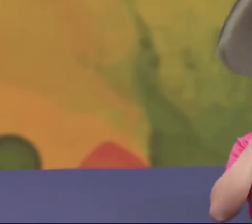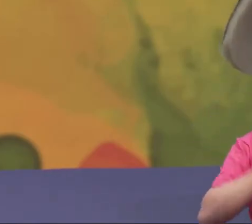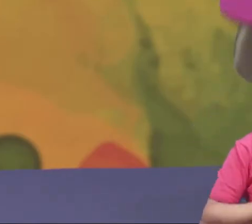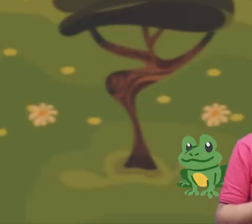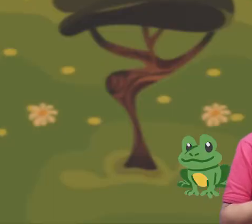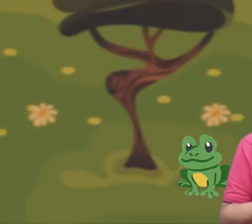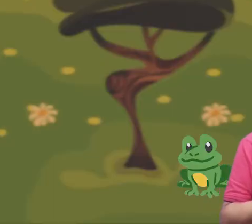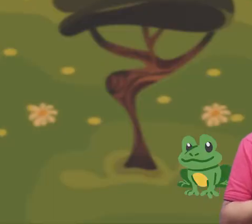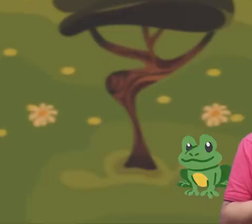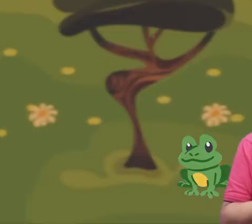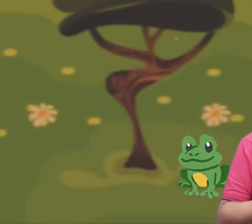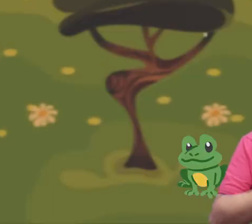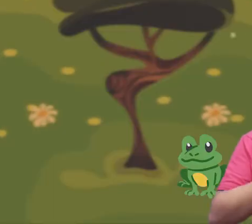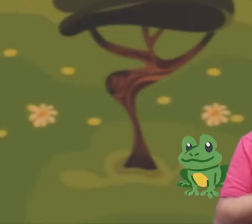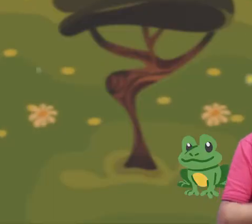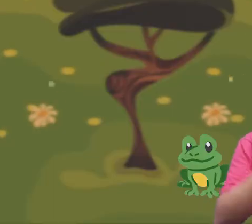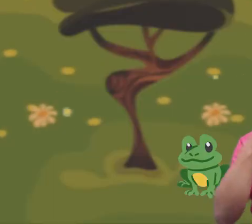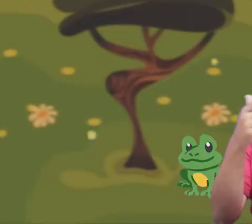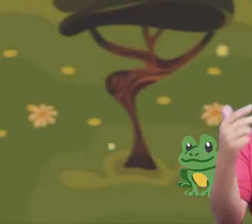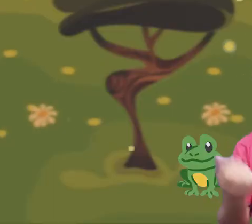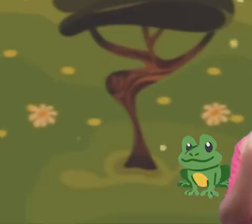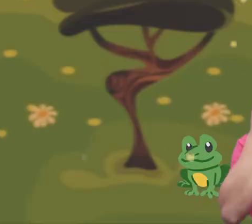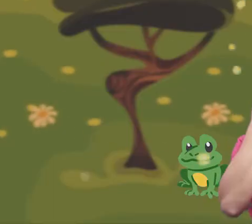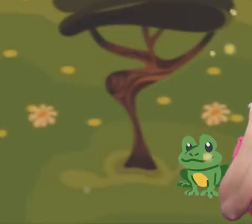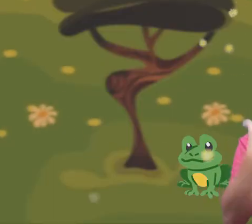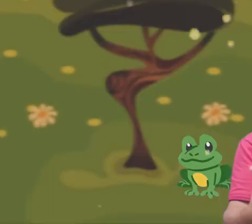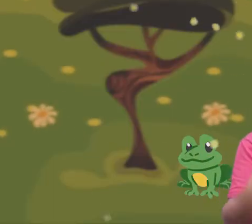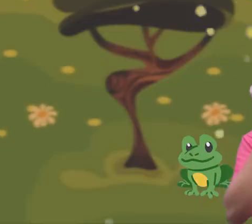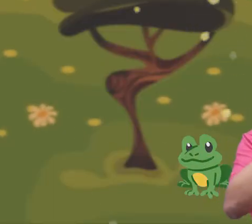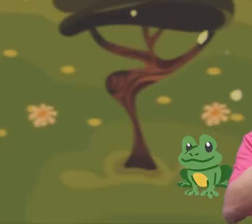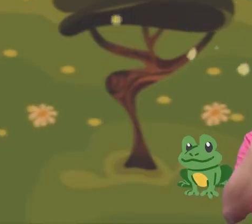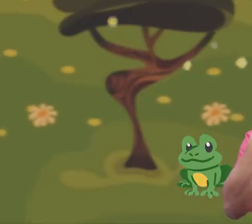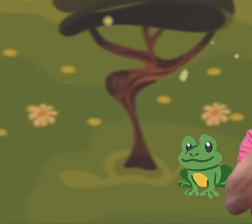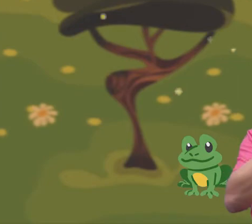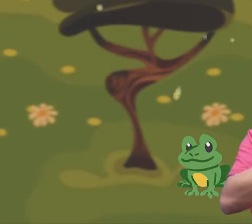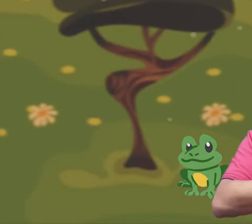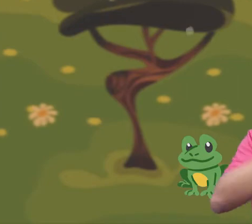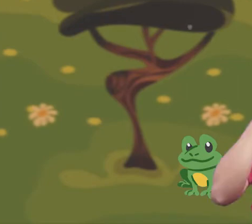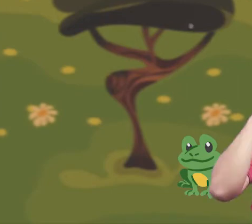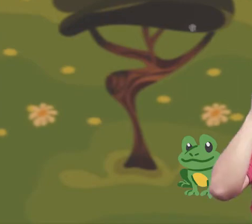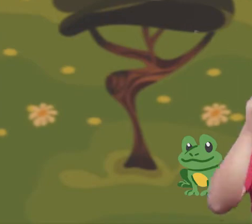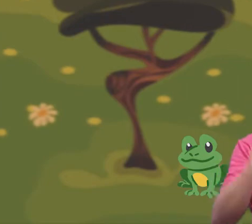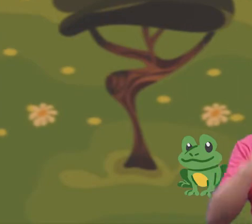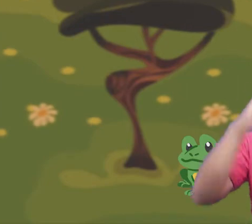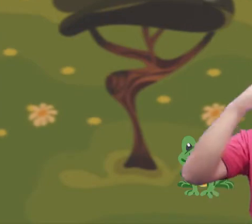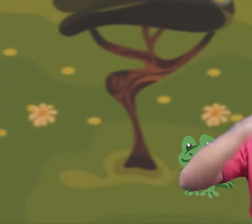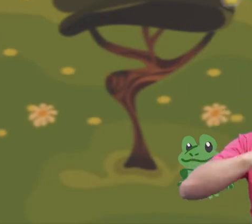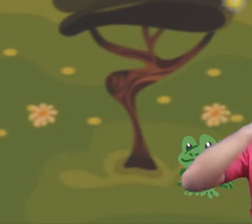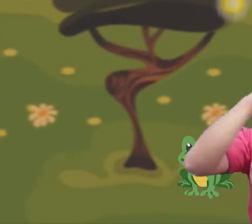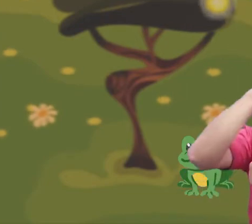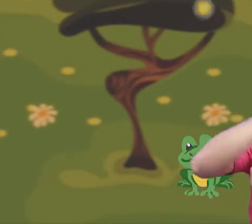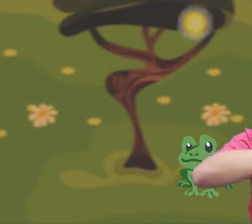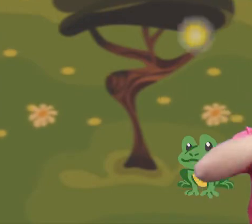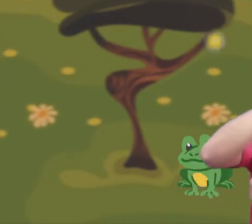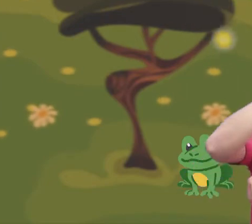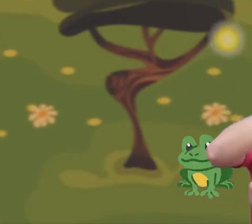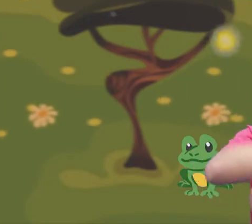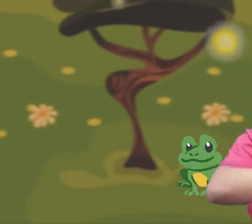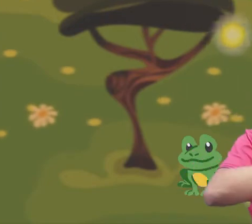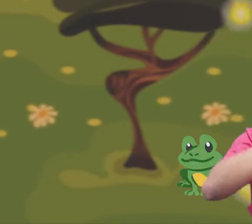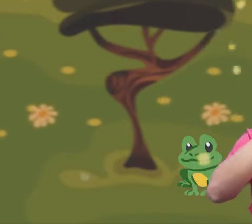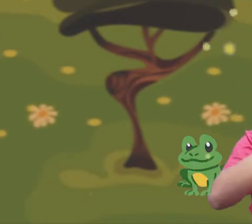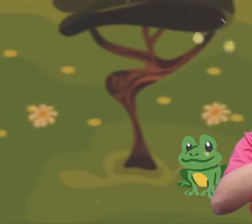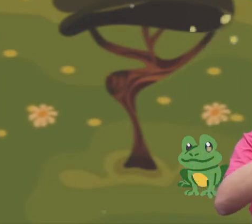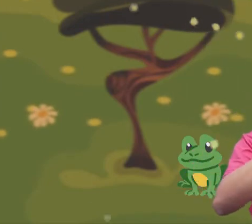lagoa. Oh, que coisa boa a gente ver o sapo